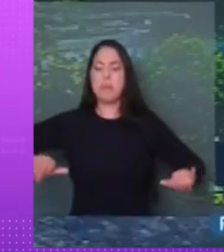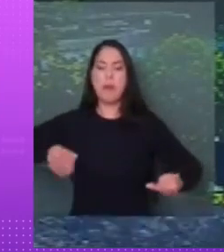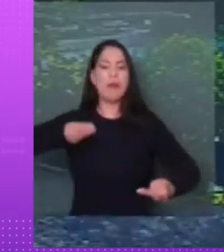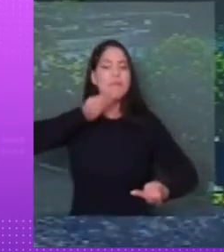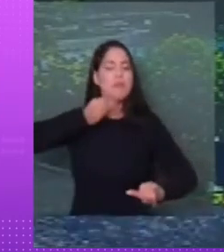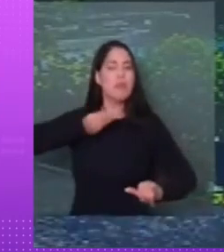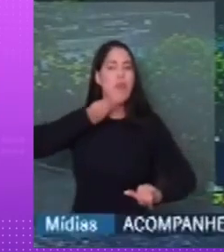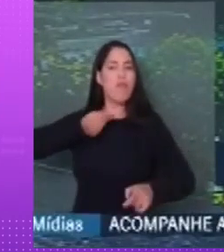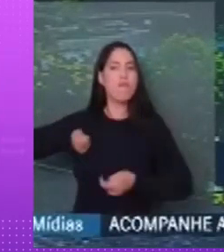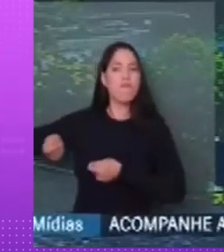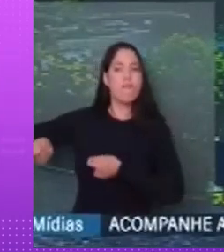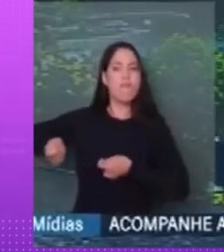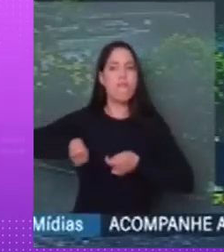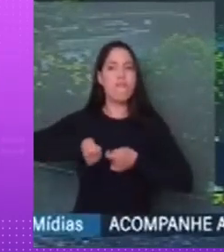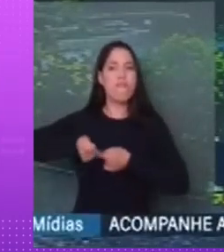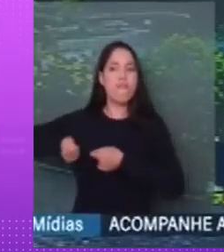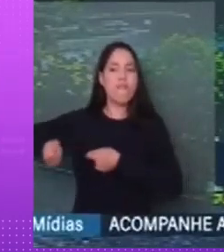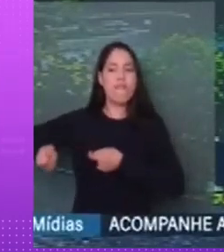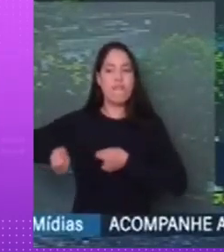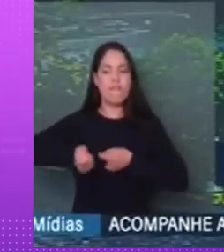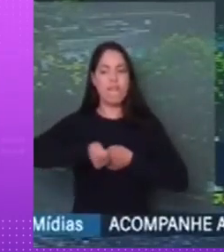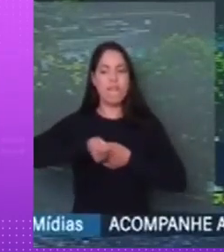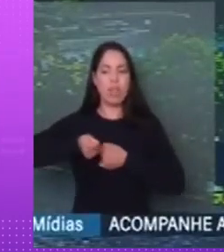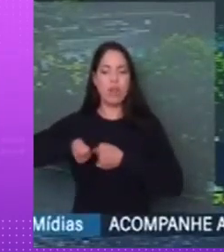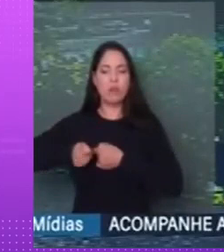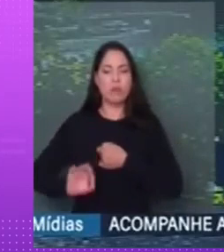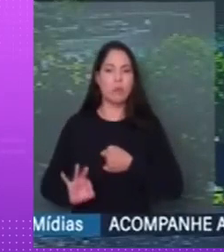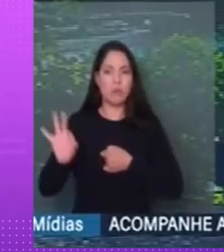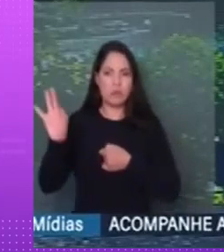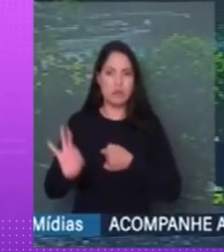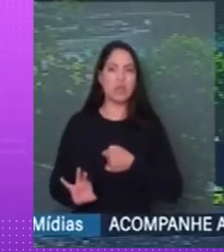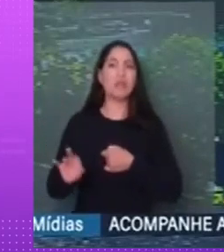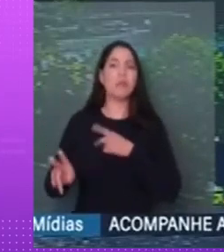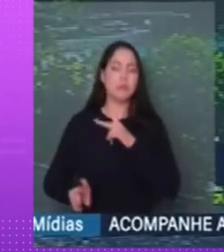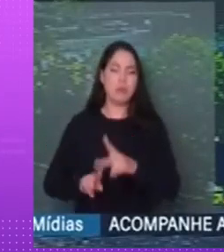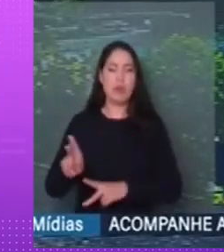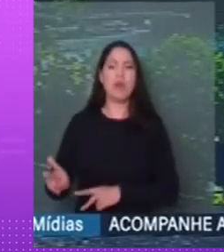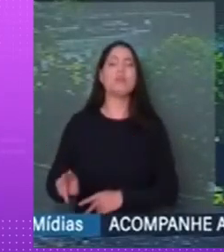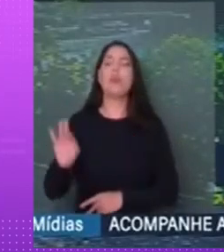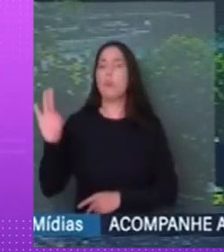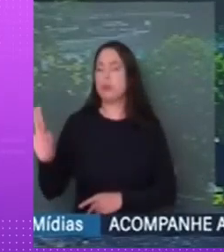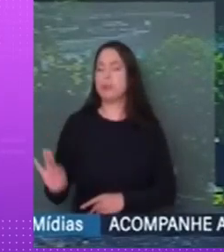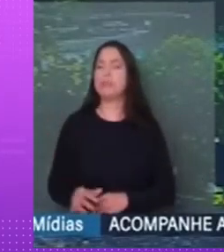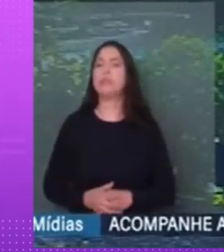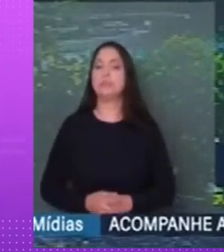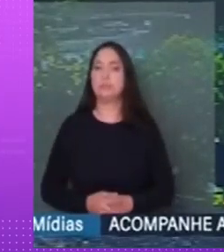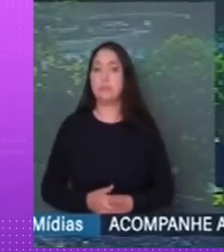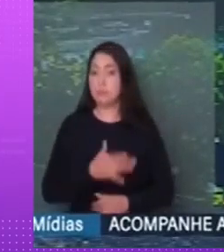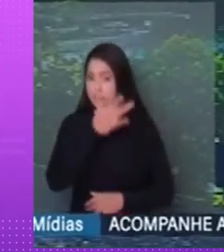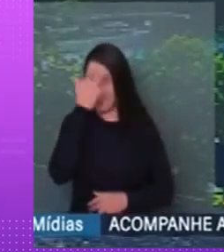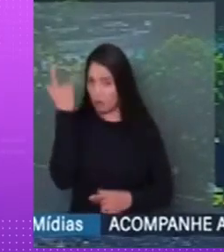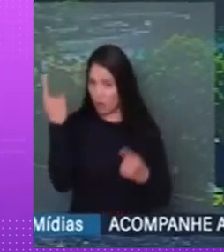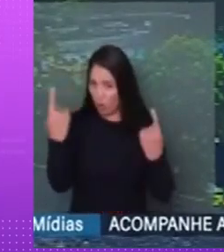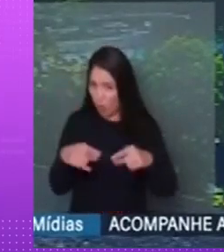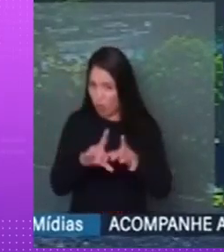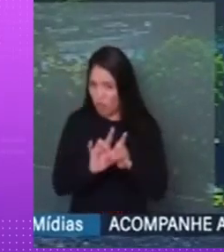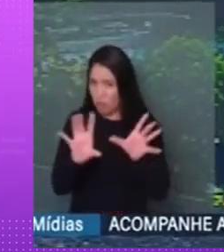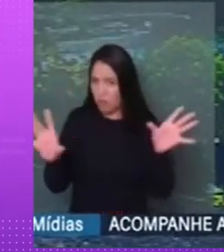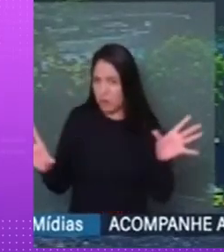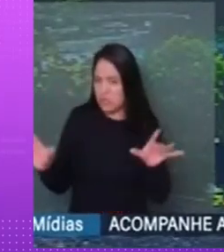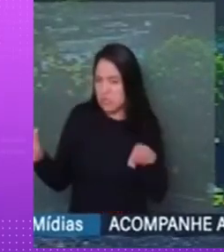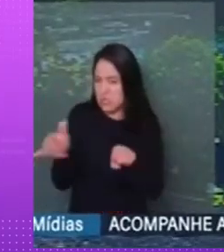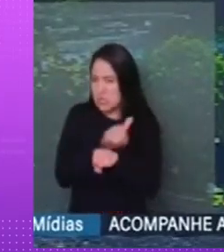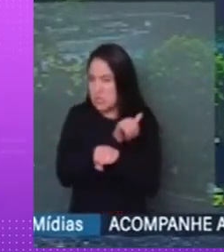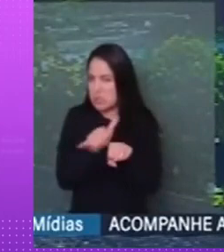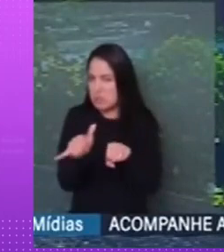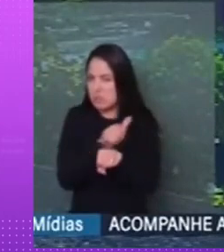invadiu os prédios, que tem que ser punido, e sim, fizeram atos contrários à lei, fizeram atos contrários